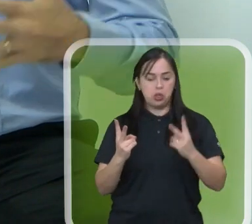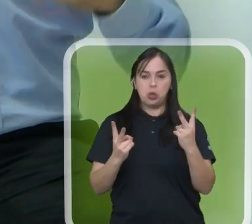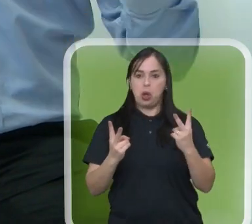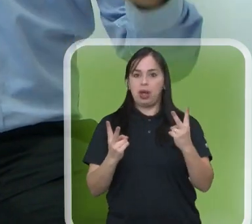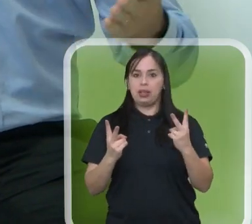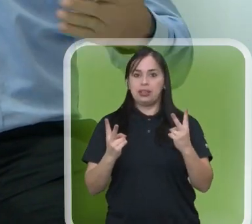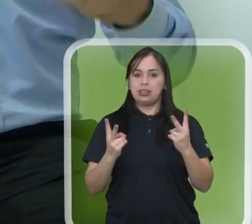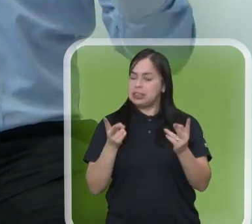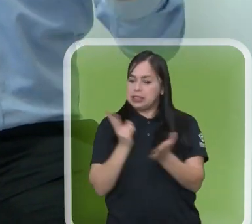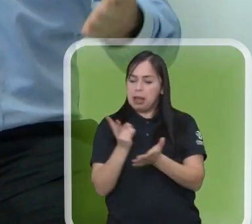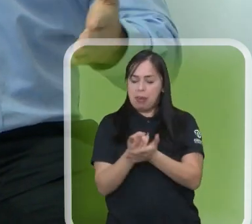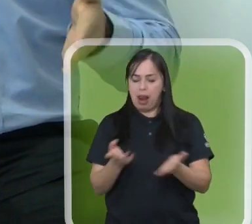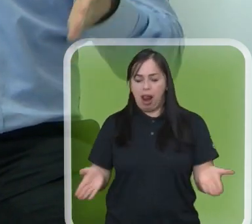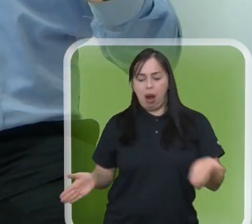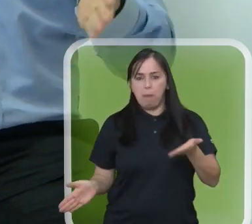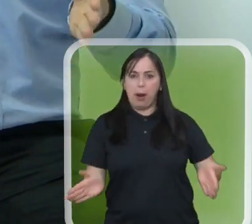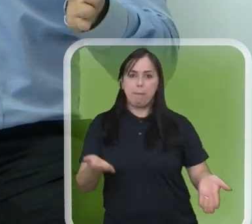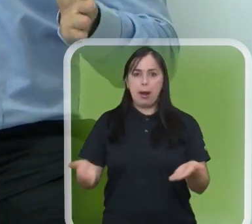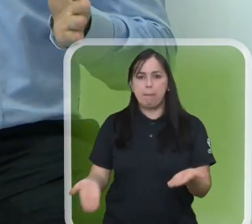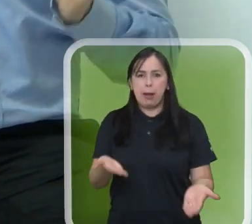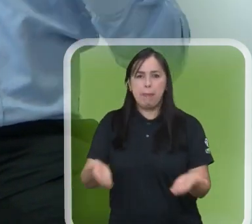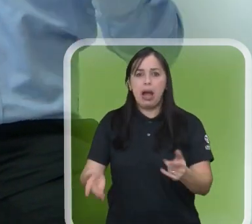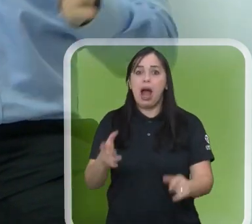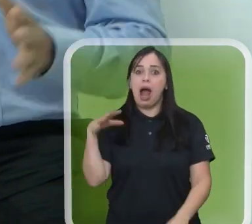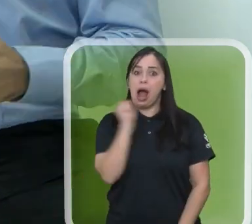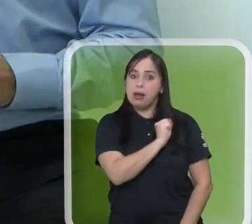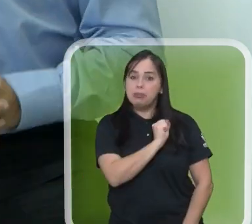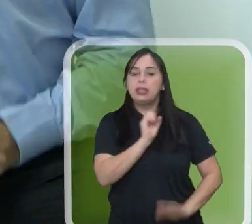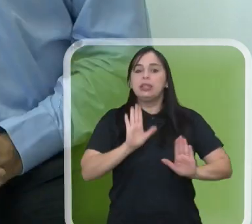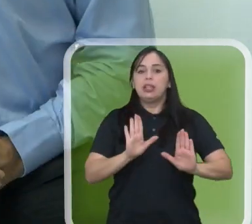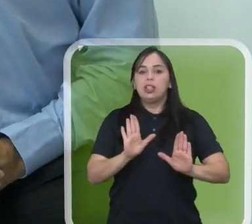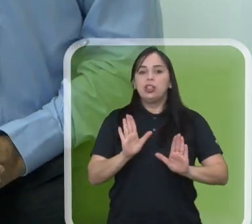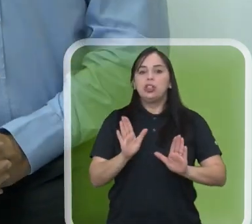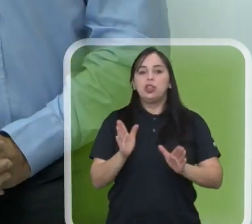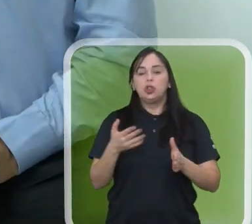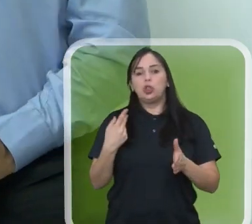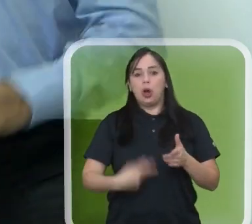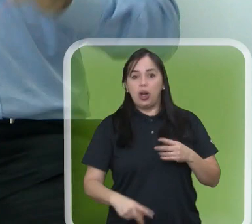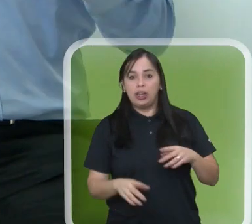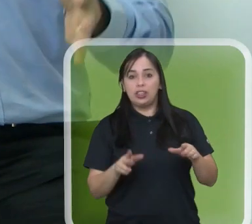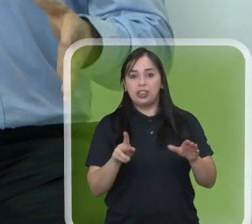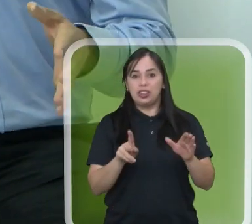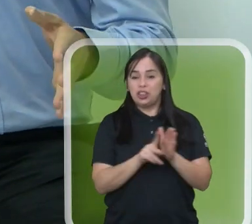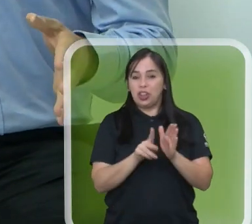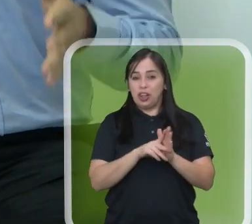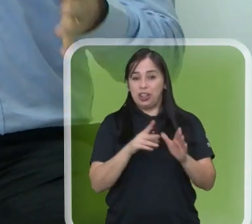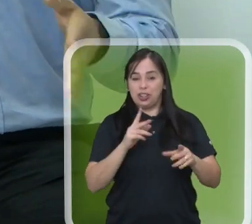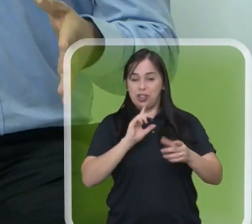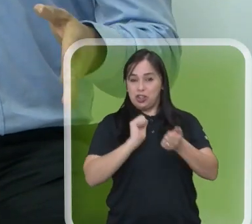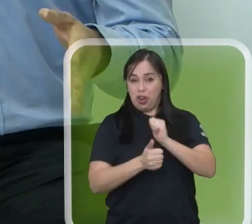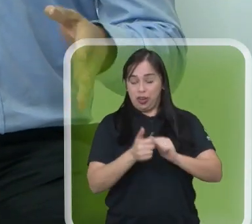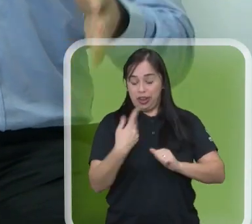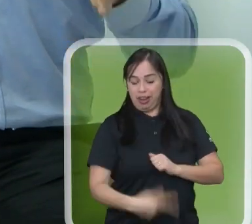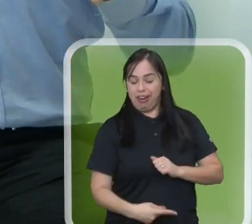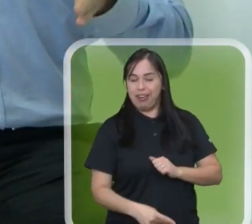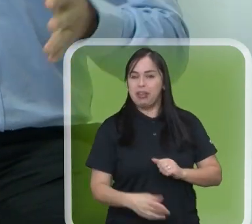nada. O time tinha velocidade jogando. Quando você joga dentro de casa, você tem que agredir o adversário, você tem que ir para